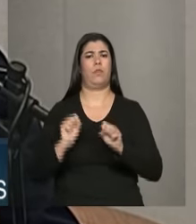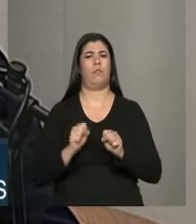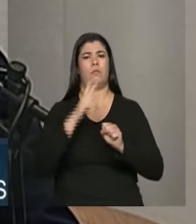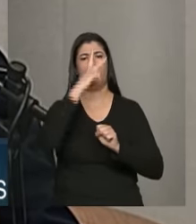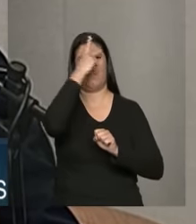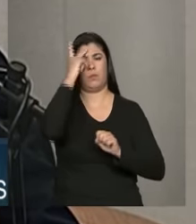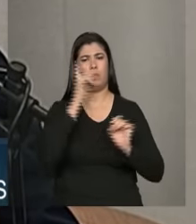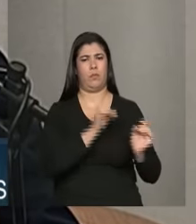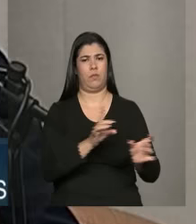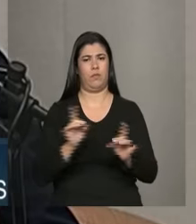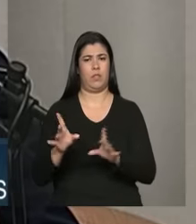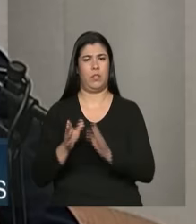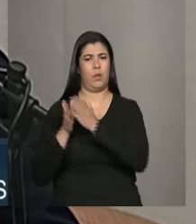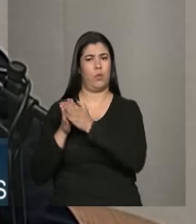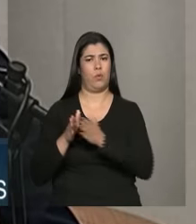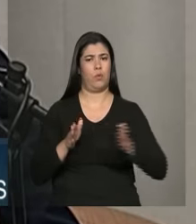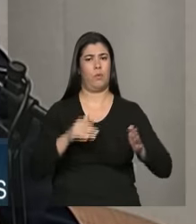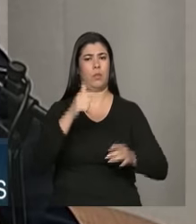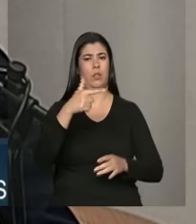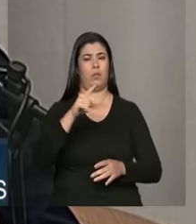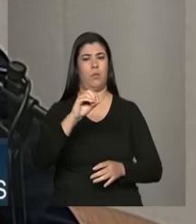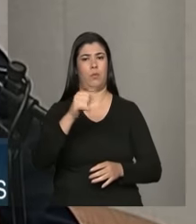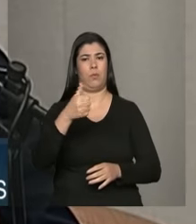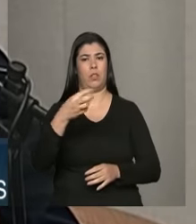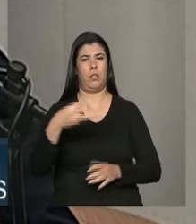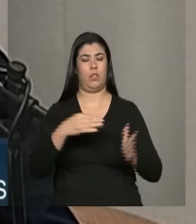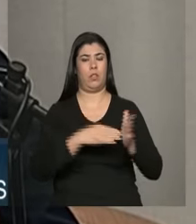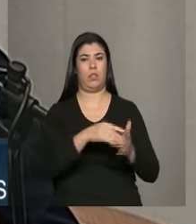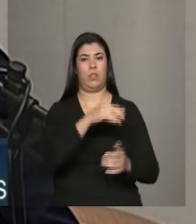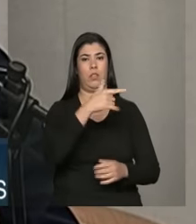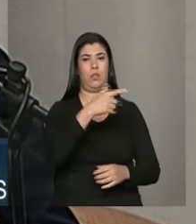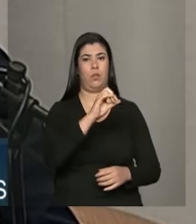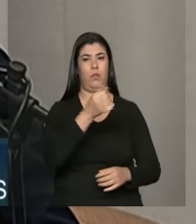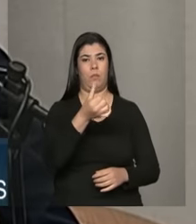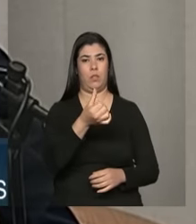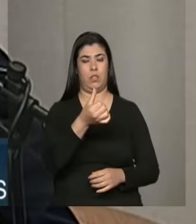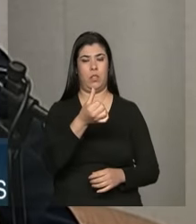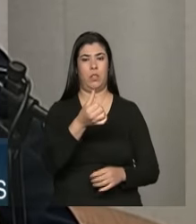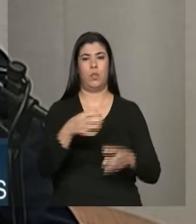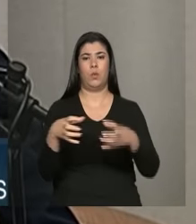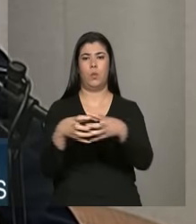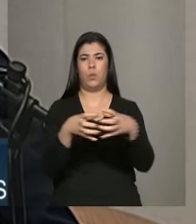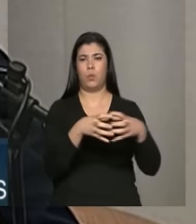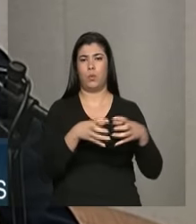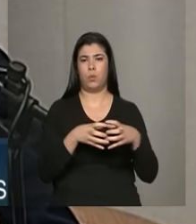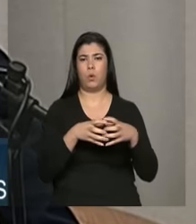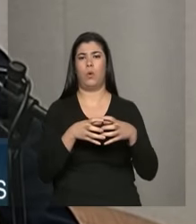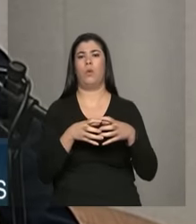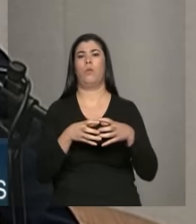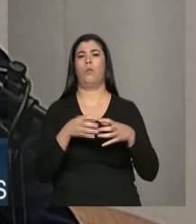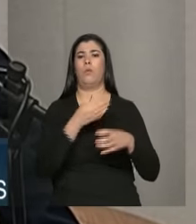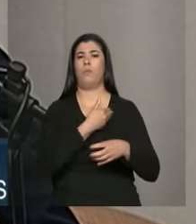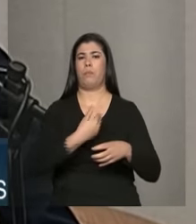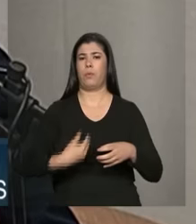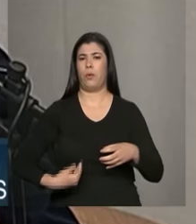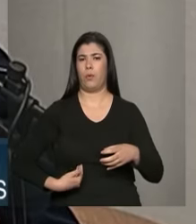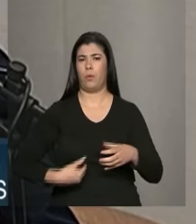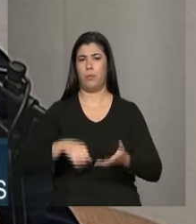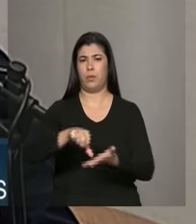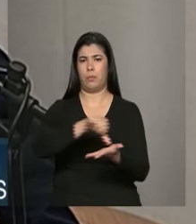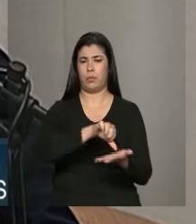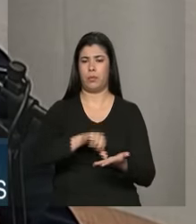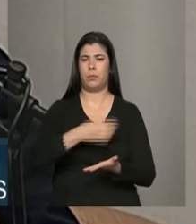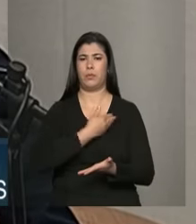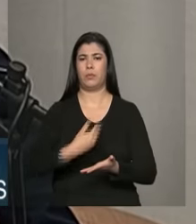2013 2016 um conjunto grande de órgãos públicos federais mas também articulados